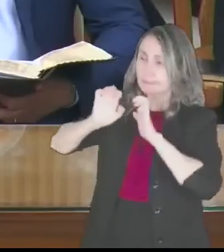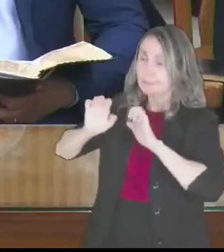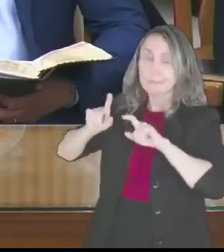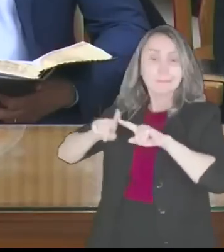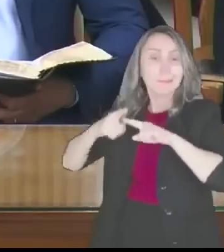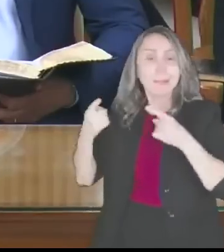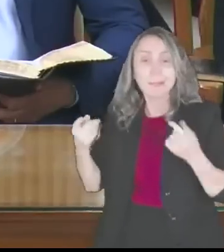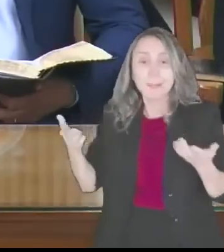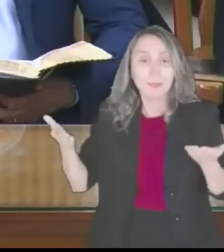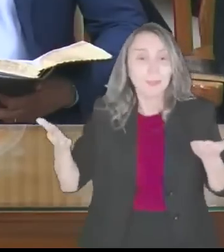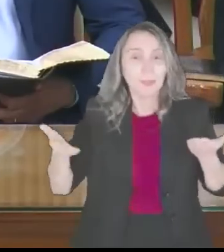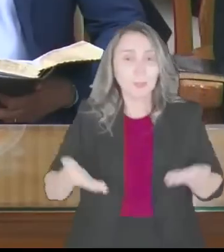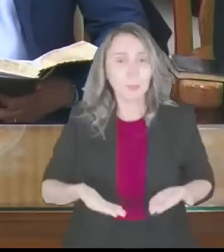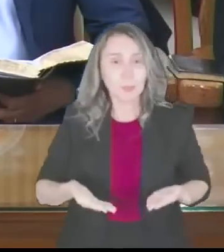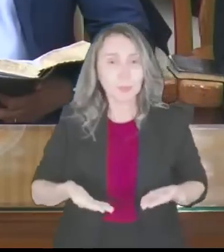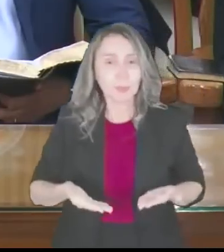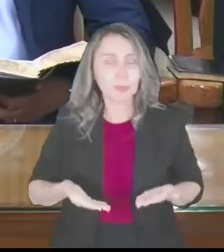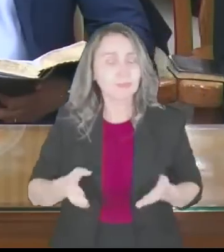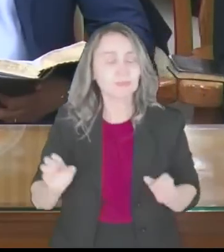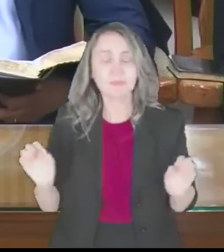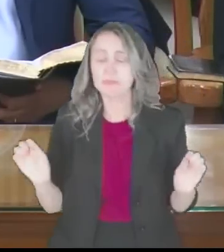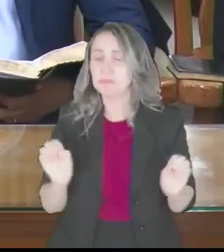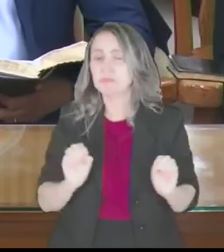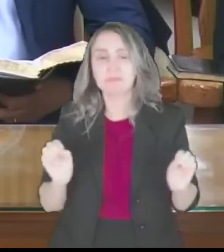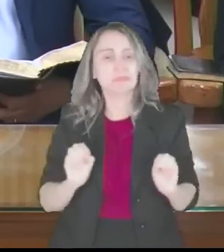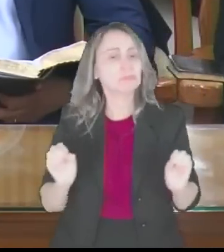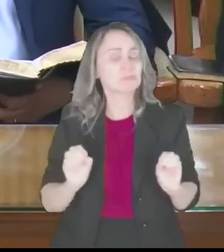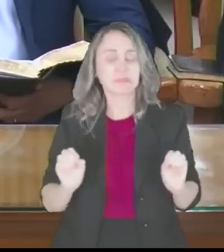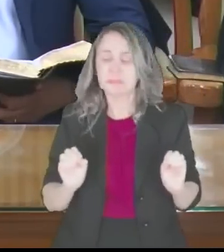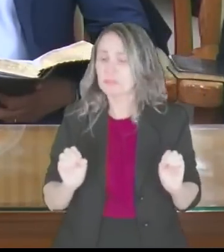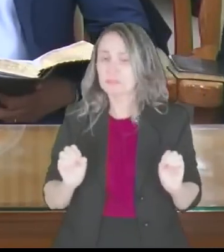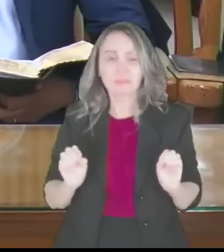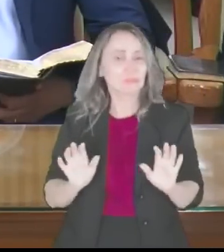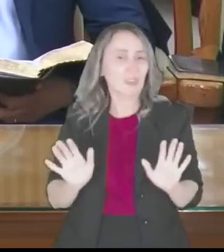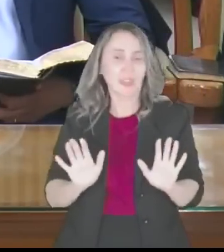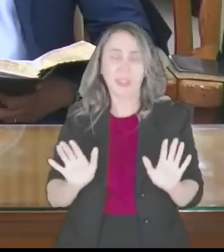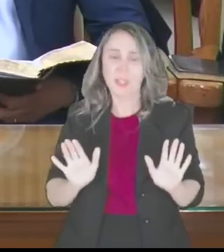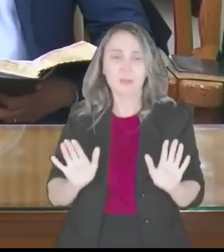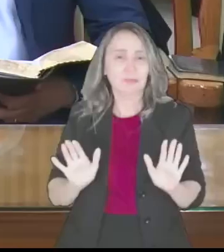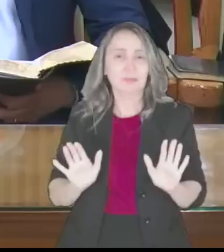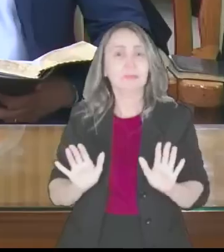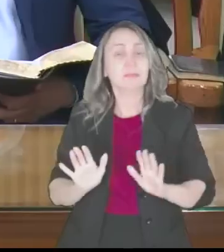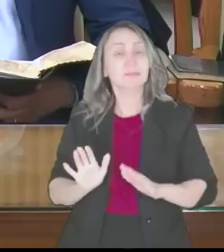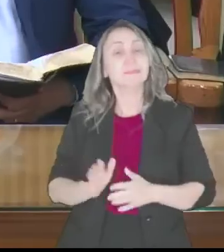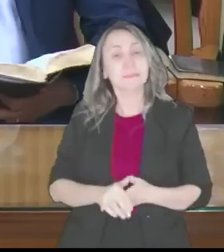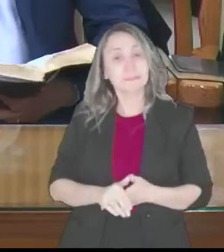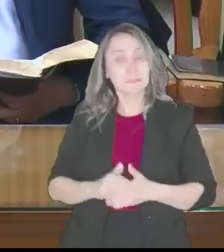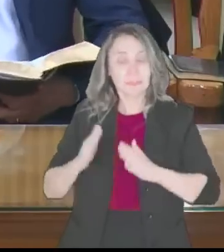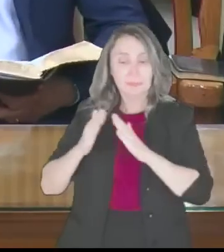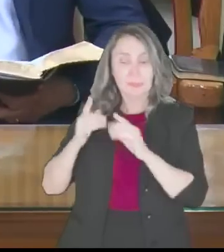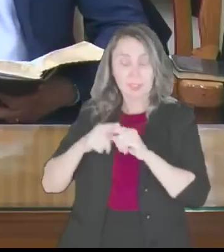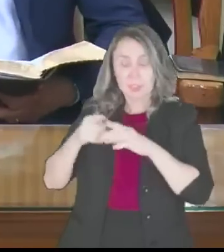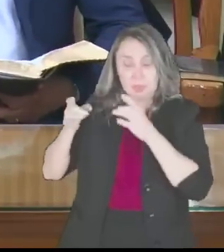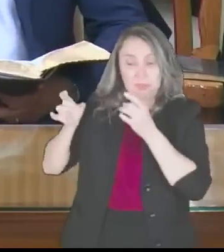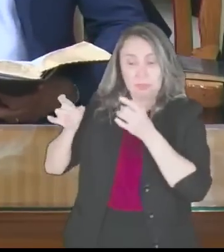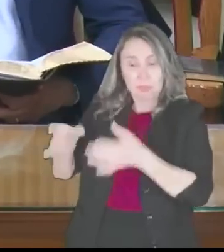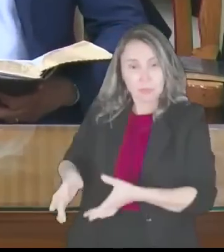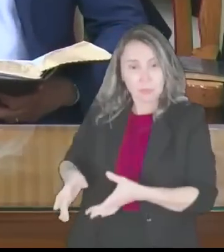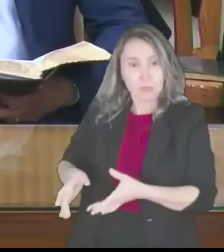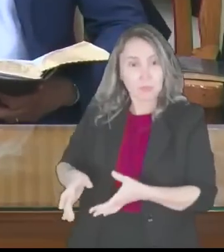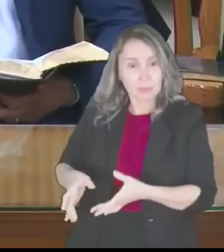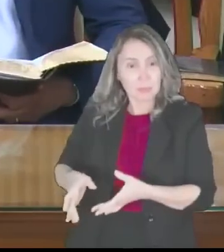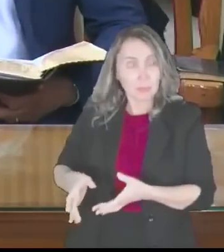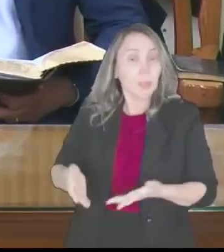hoje não são mais, pertencem mais a nenhuma igreja, e eles agora contradizem